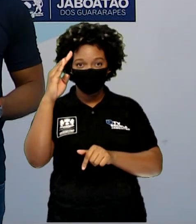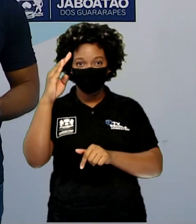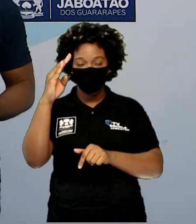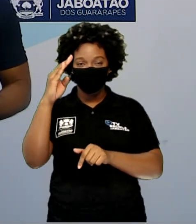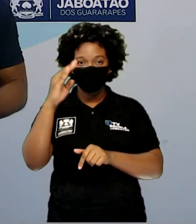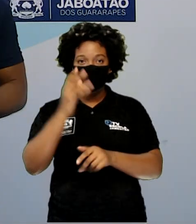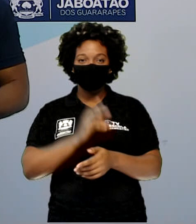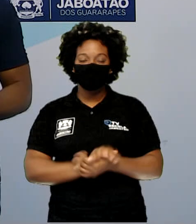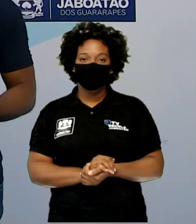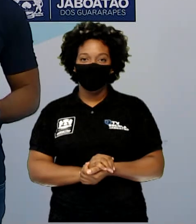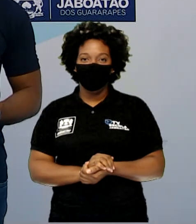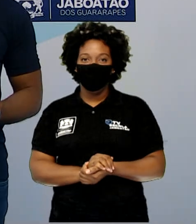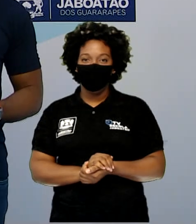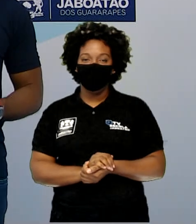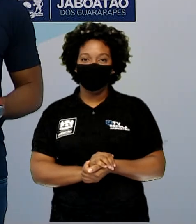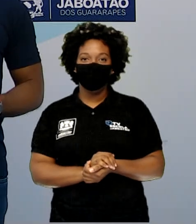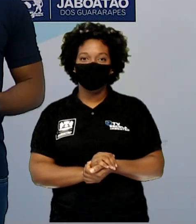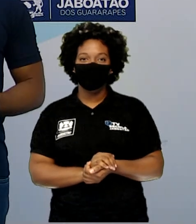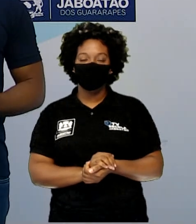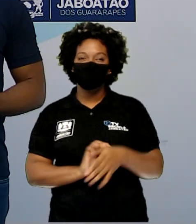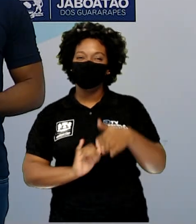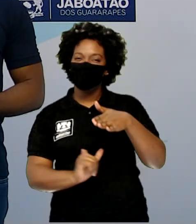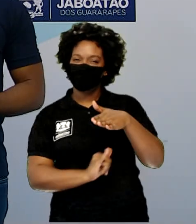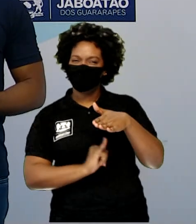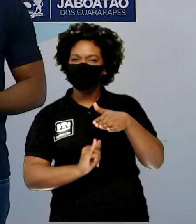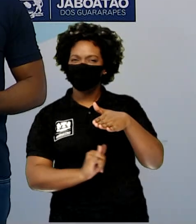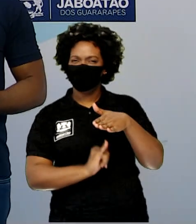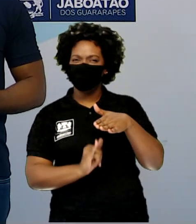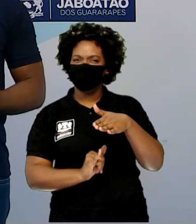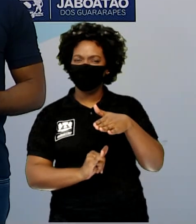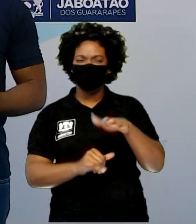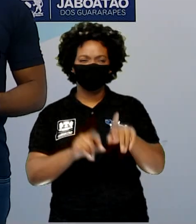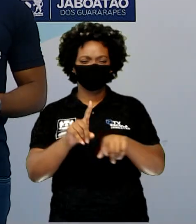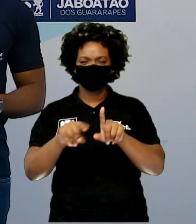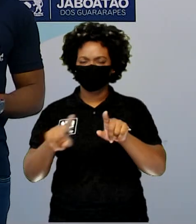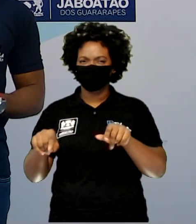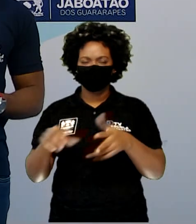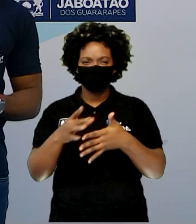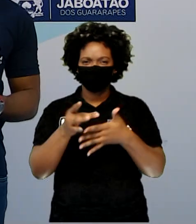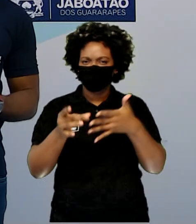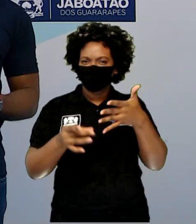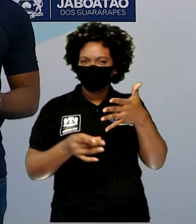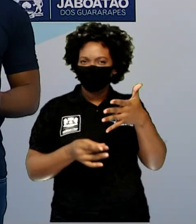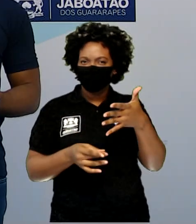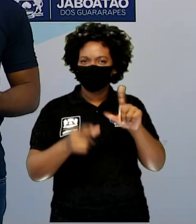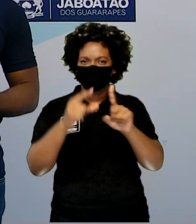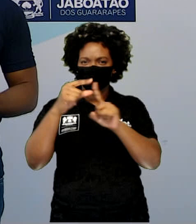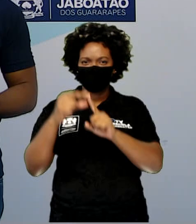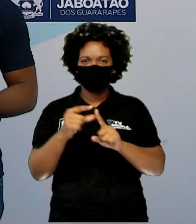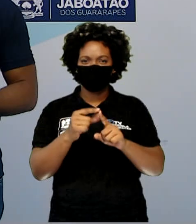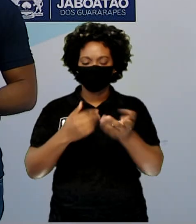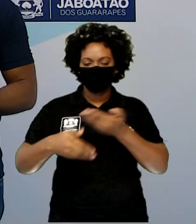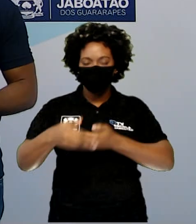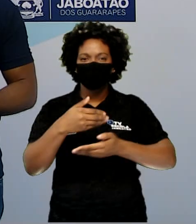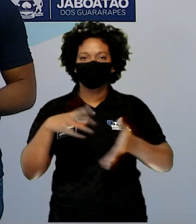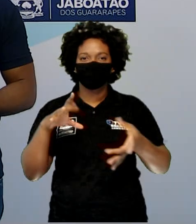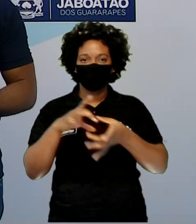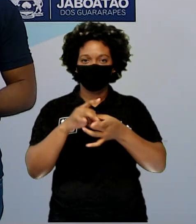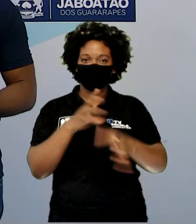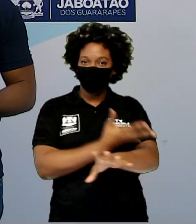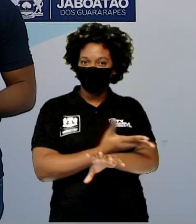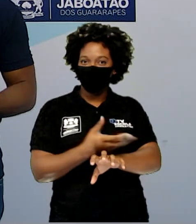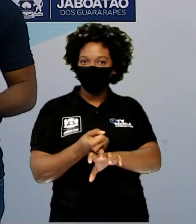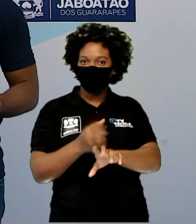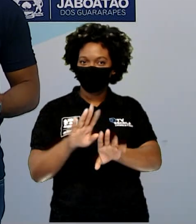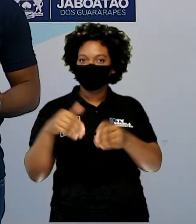ou seja, a informal. E há diversas palavras no texto associadas ao universo da roça do sertão. Quais foram? A gente